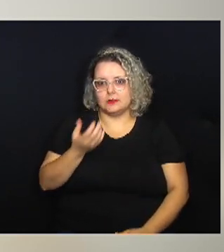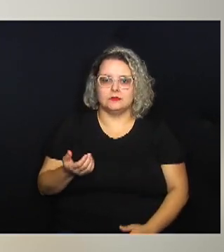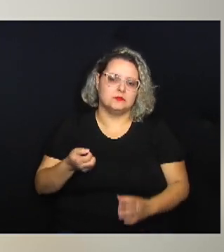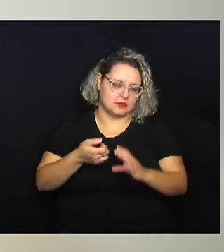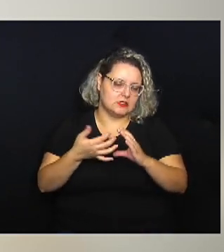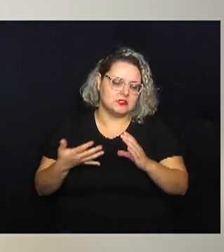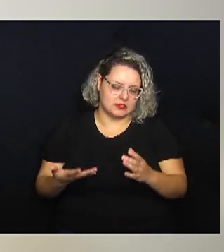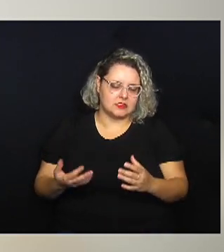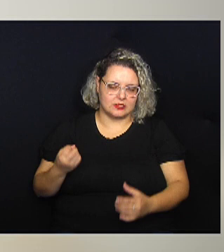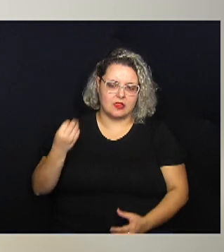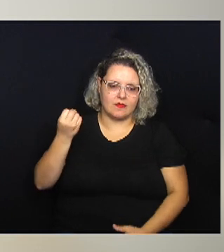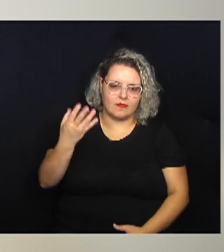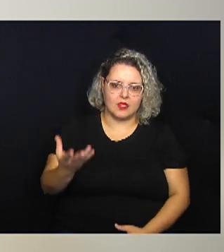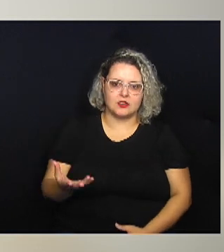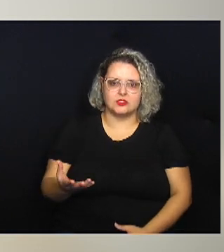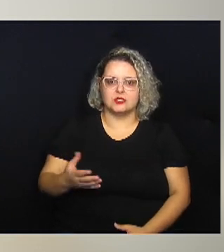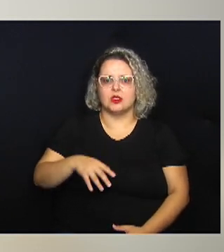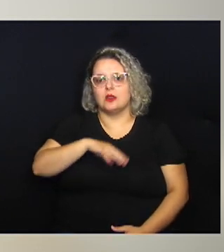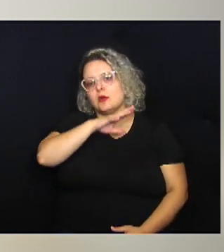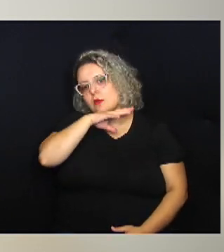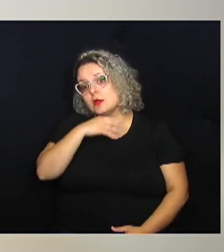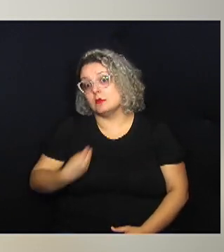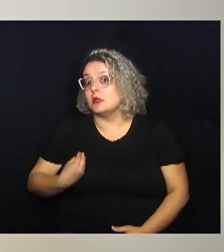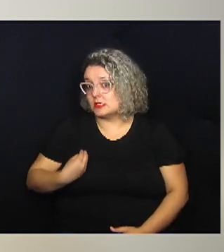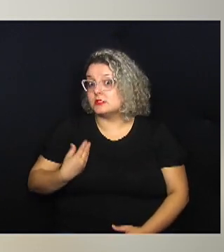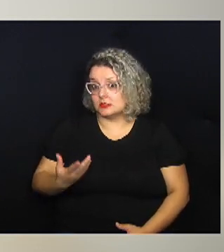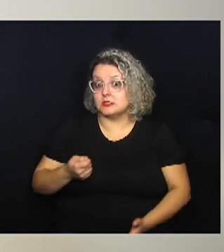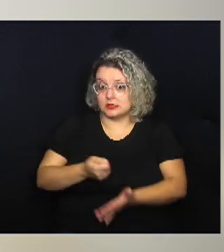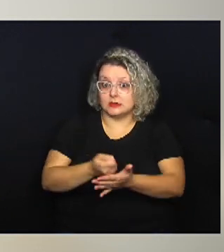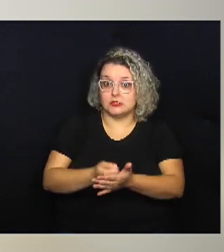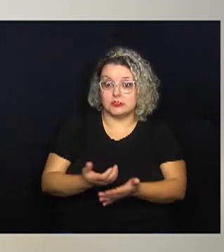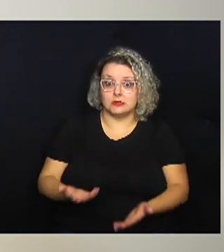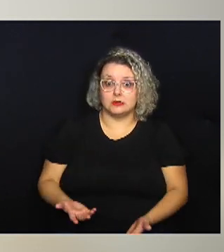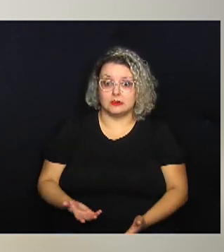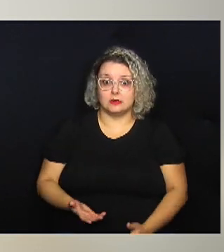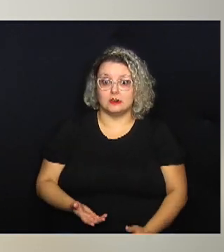características né para poder viajar essas exigência